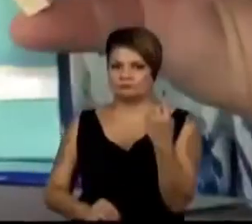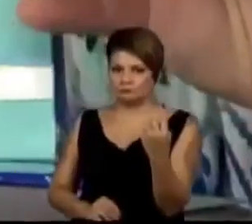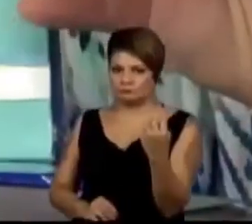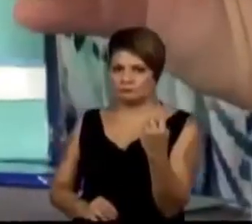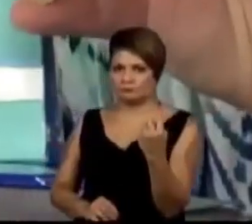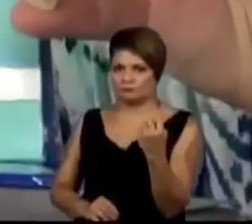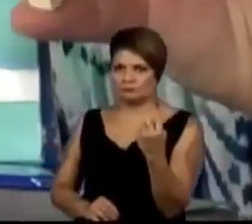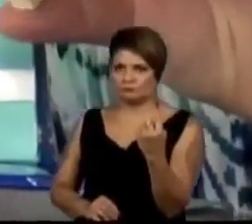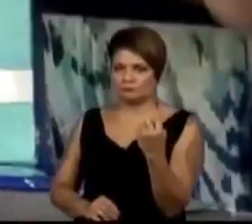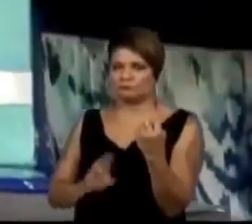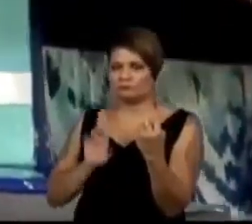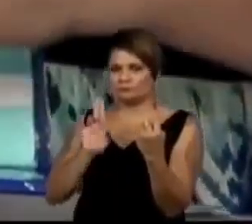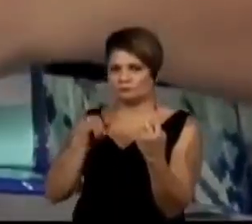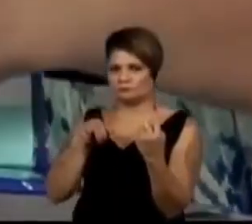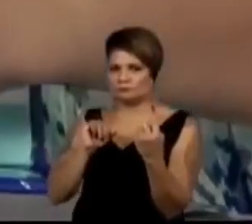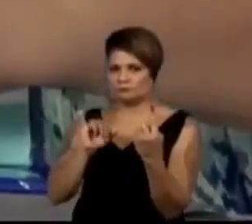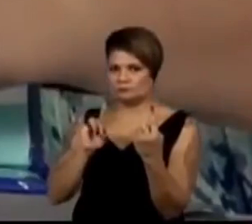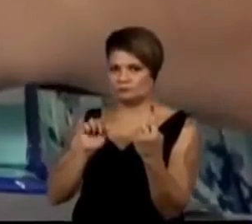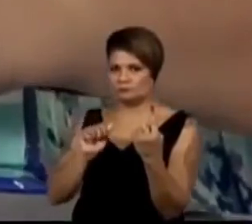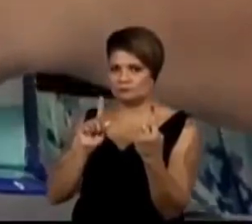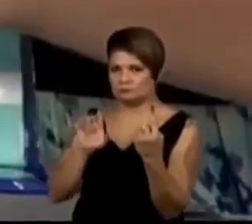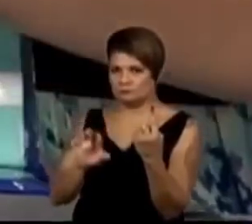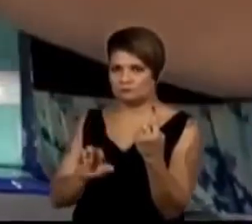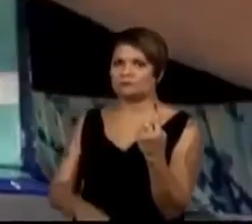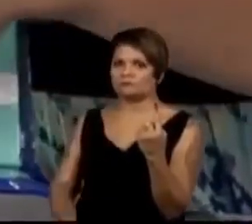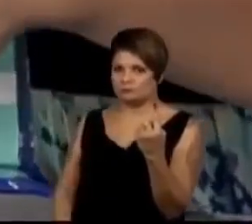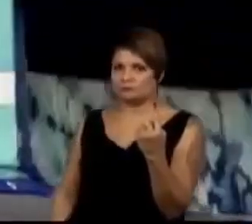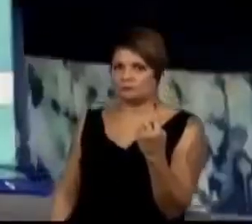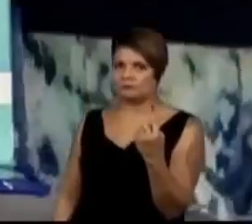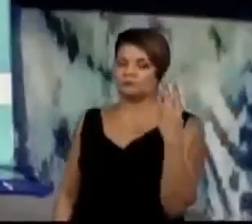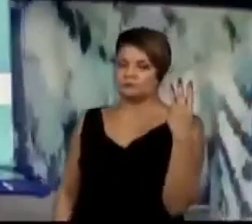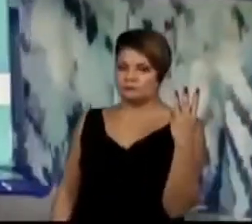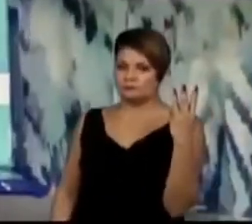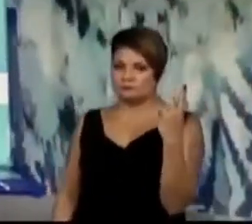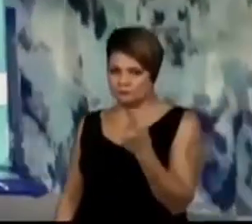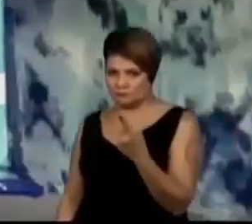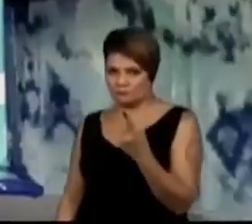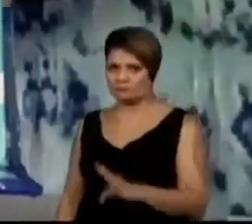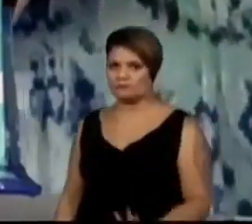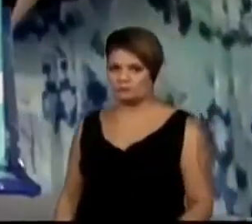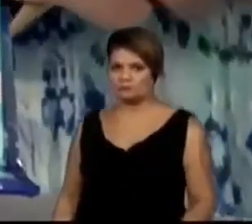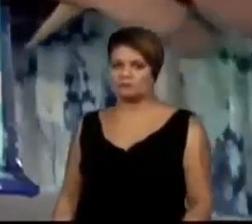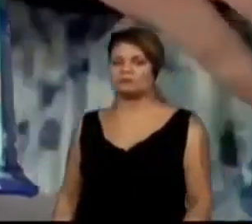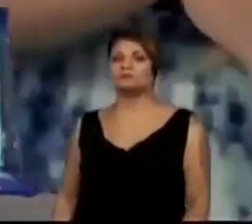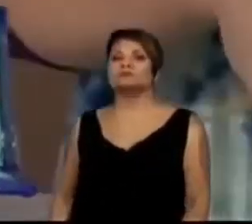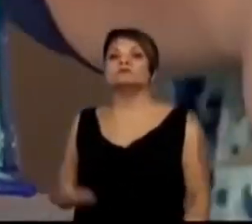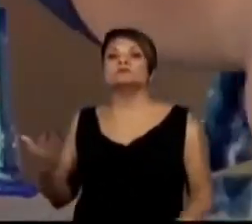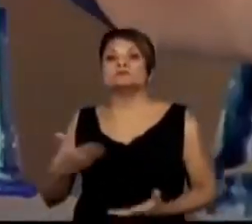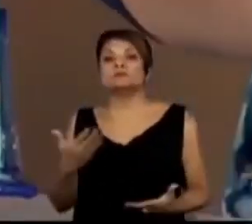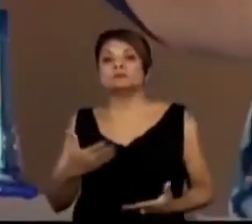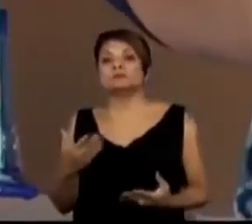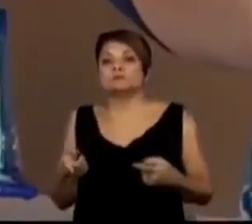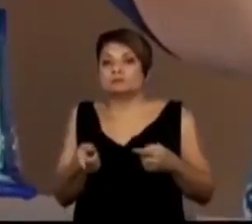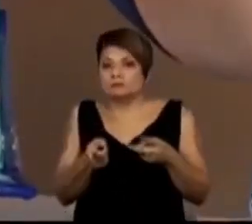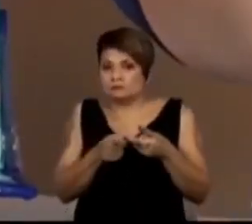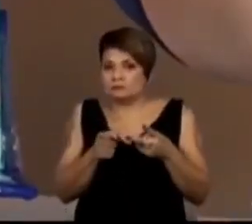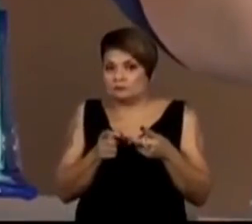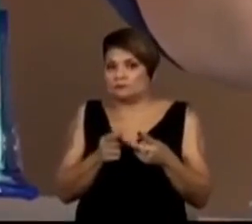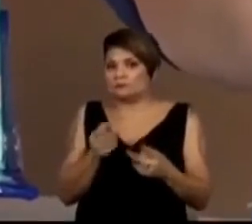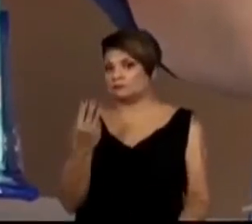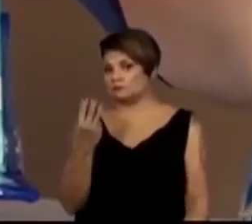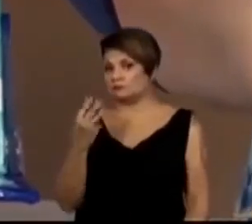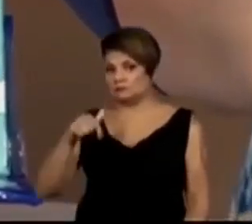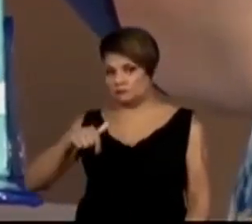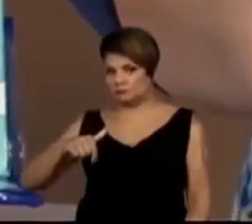que é a unidade, tá vendo, ó? E 1. Agora eu consegui fazer o 30 mais 1. Bacana. Agora eu preciso fazer